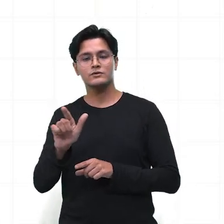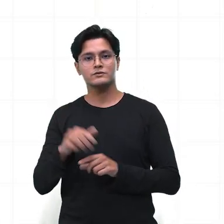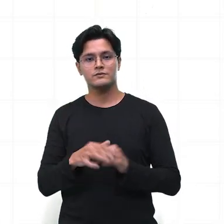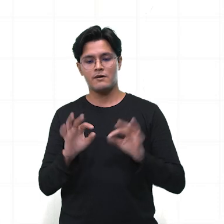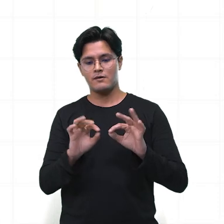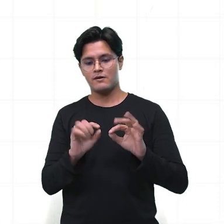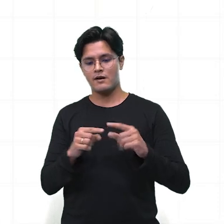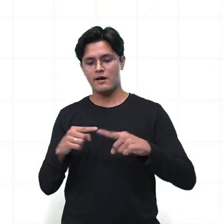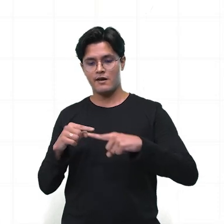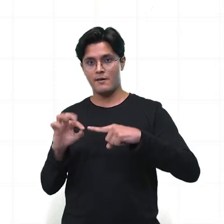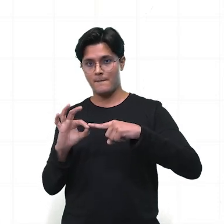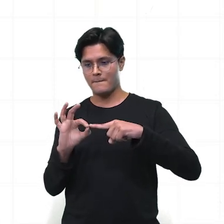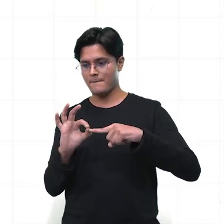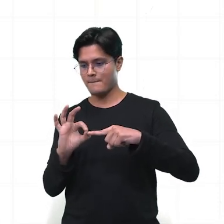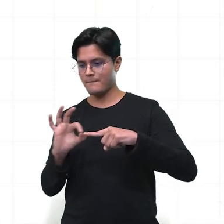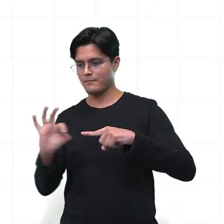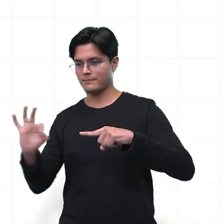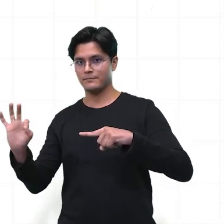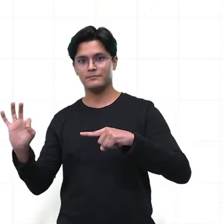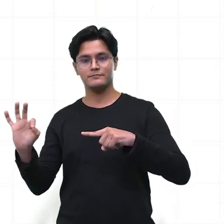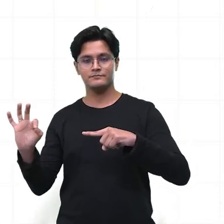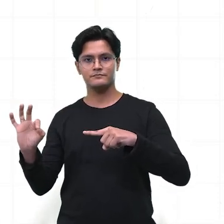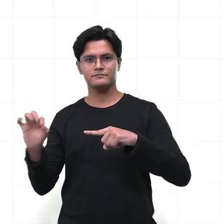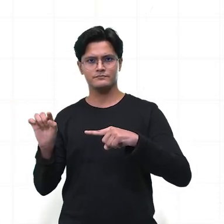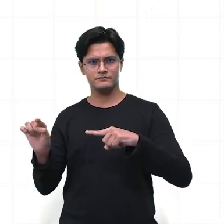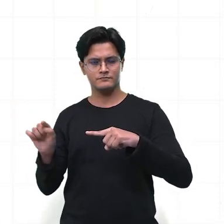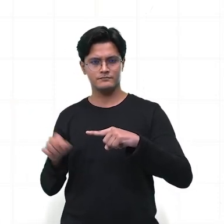ele também não irá